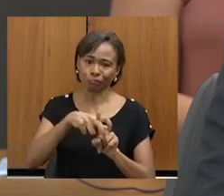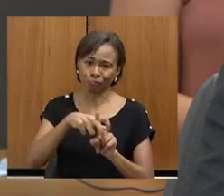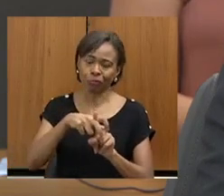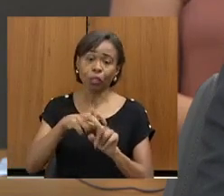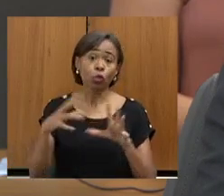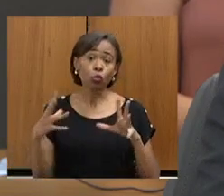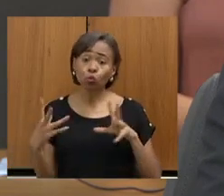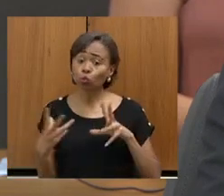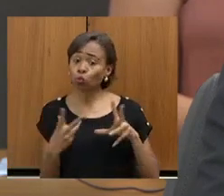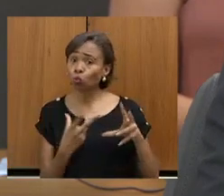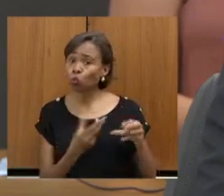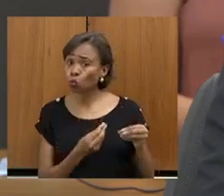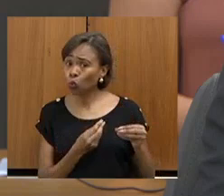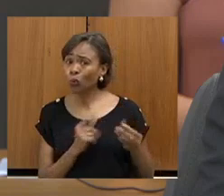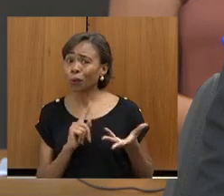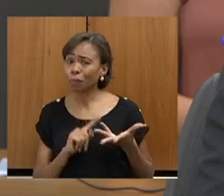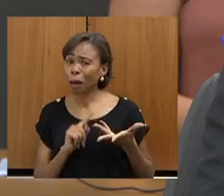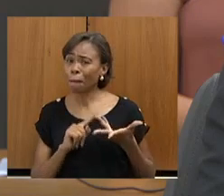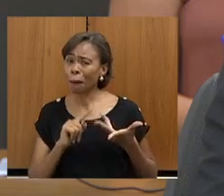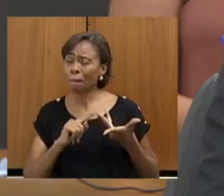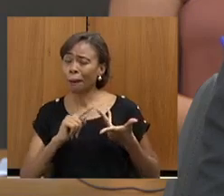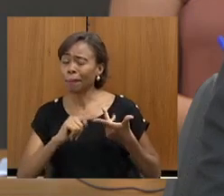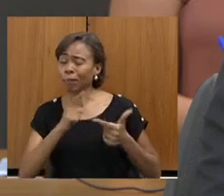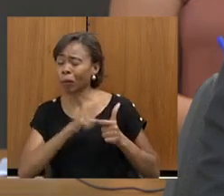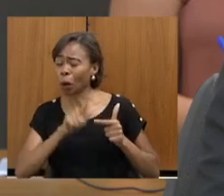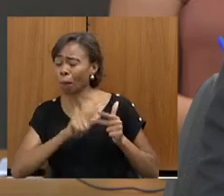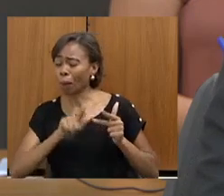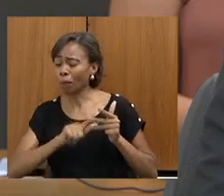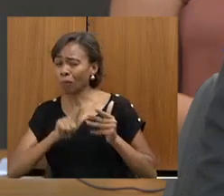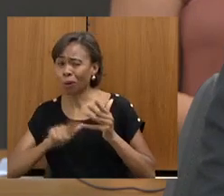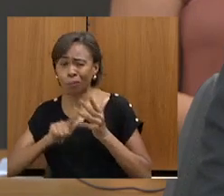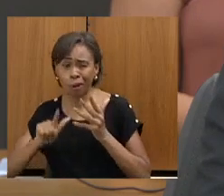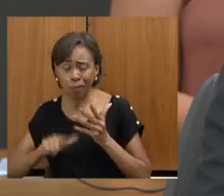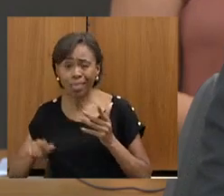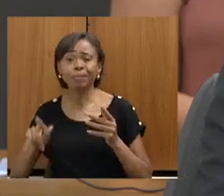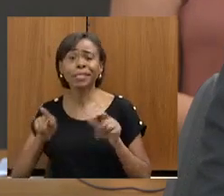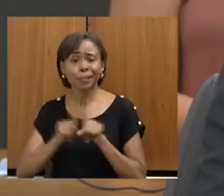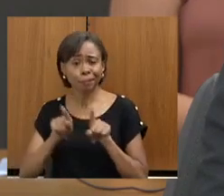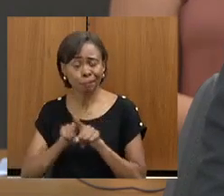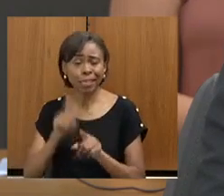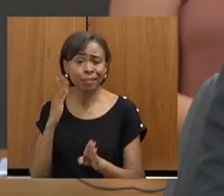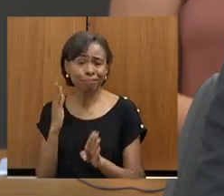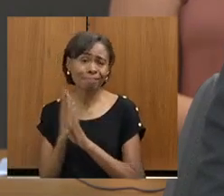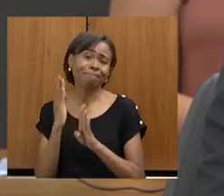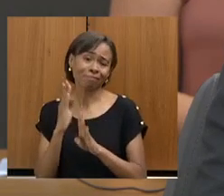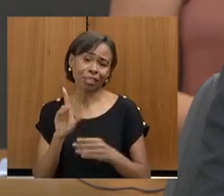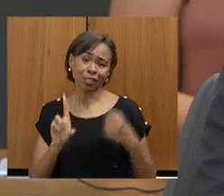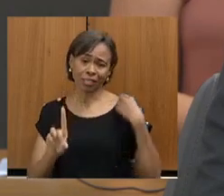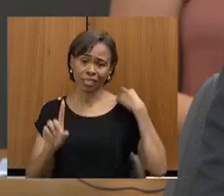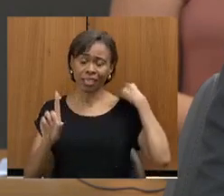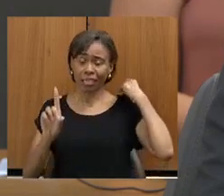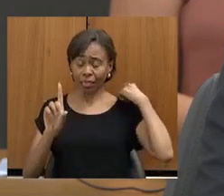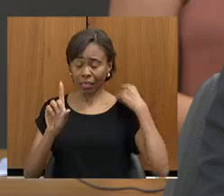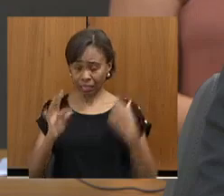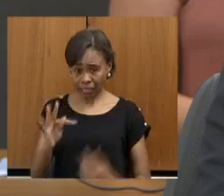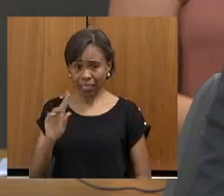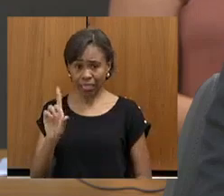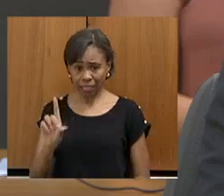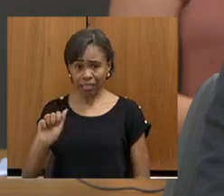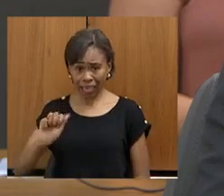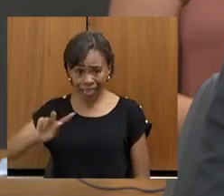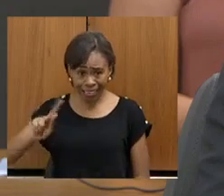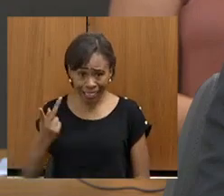Todas essas situações, combinadas com o seu diagnóstico, fizeram com que ele entrasse